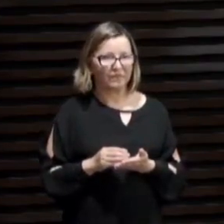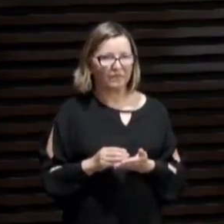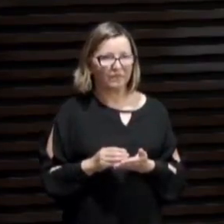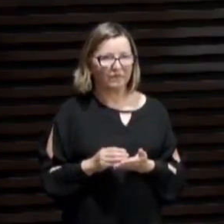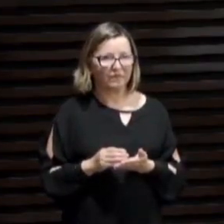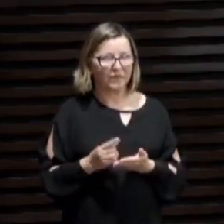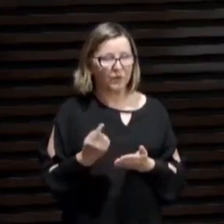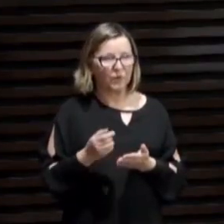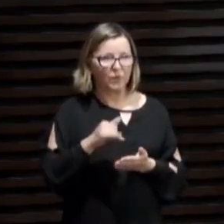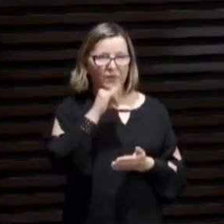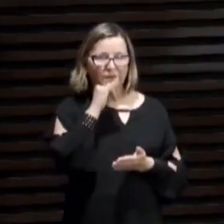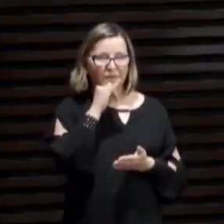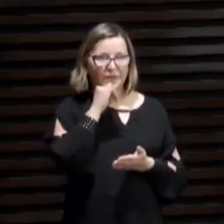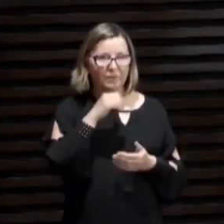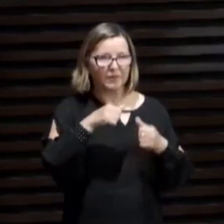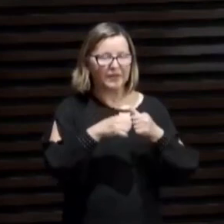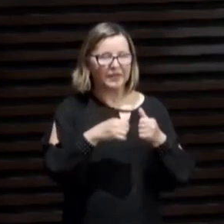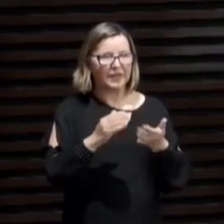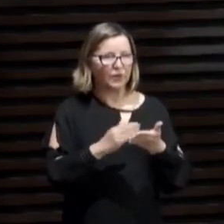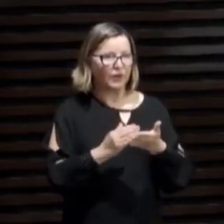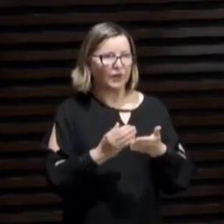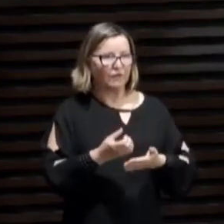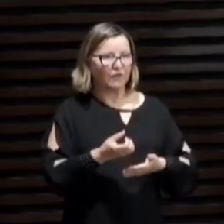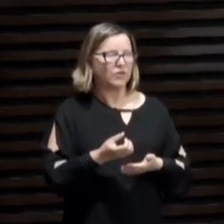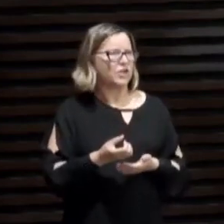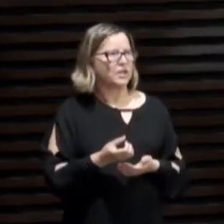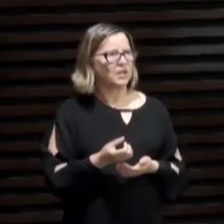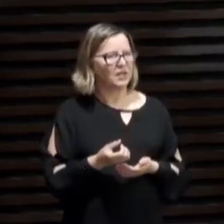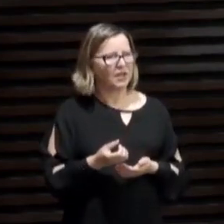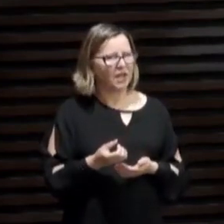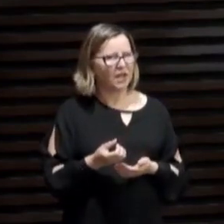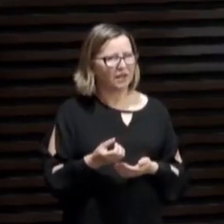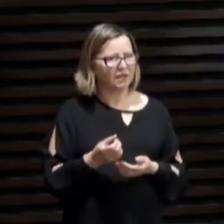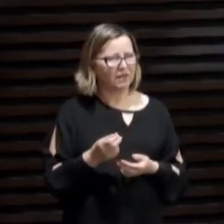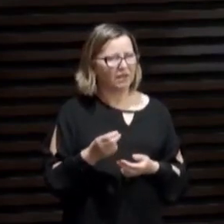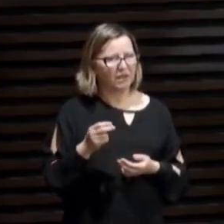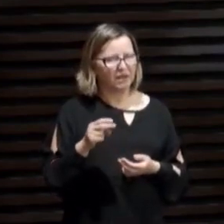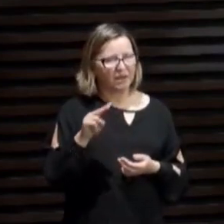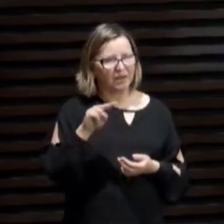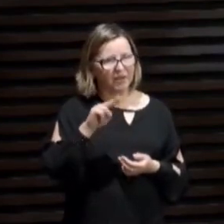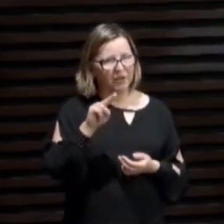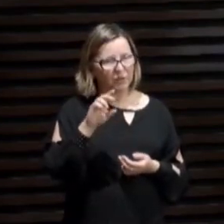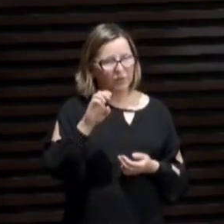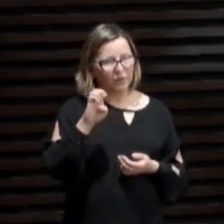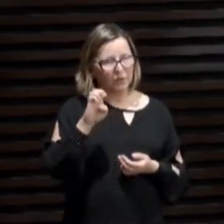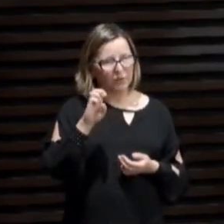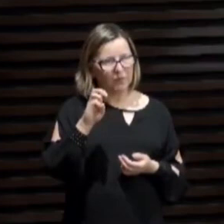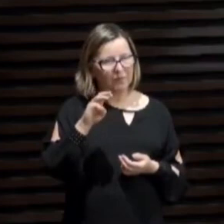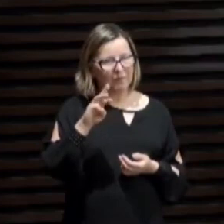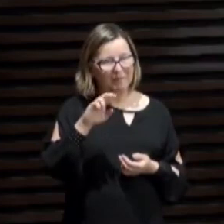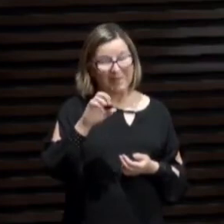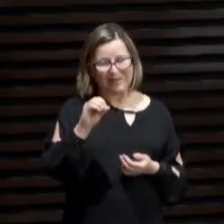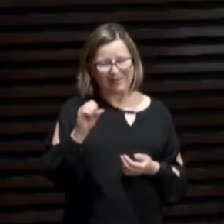indicações se acha no livro de Números, onde nós lemos. Números 11, versículo 4 a 9.